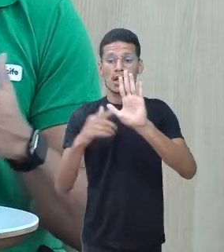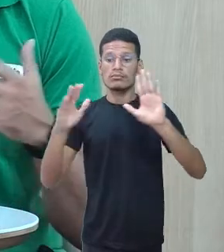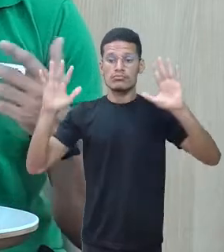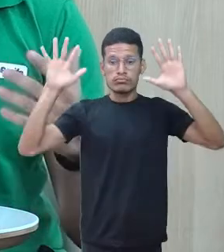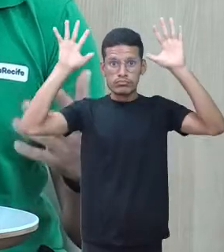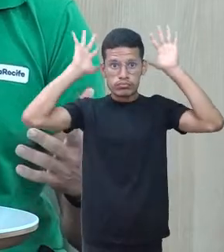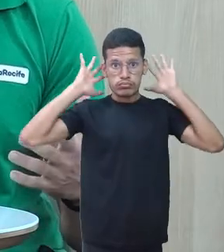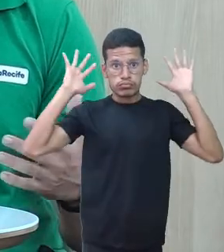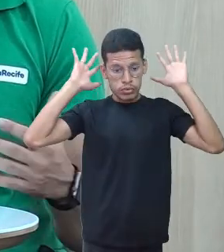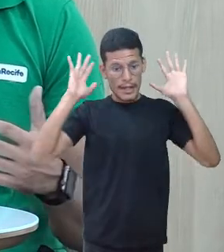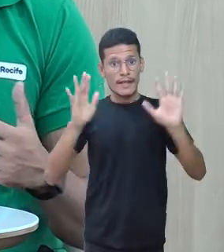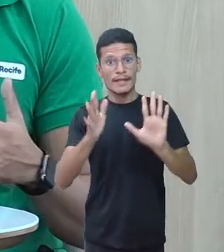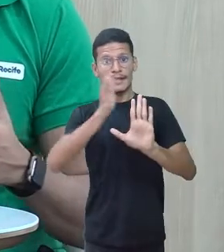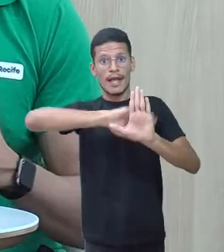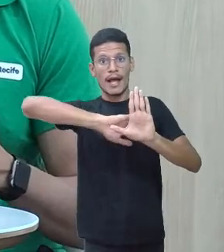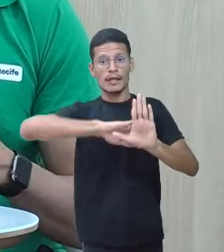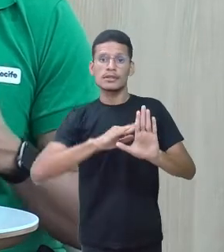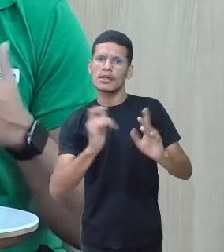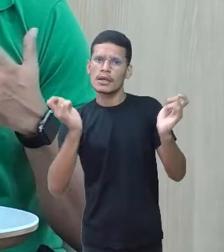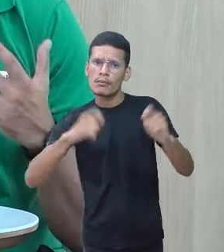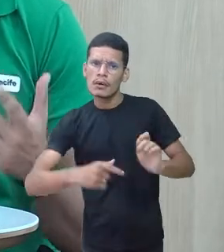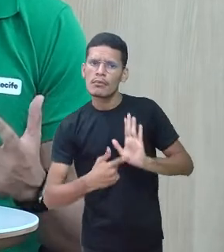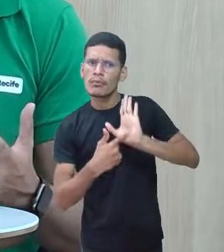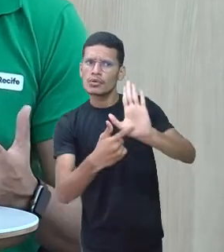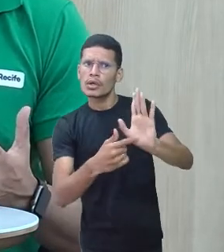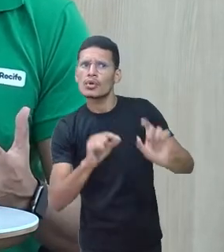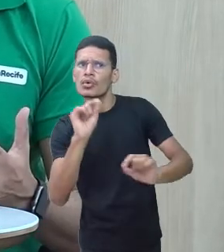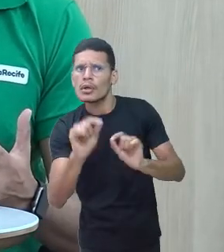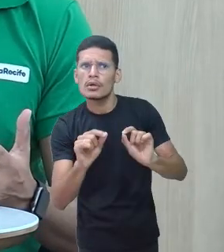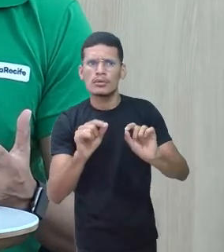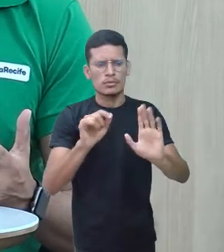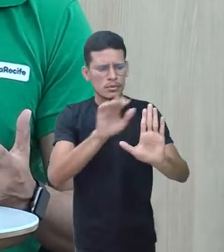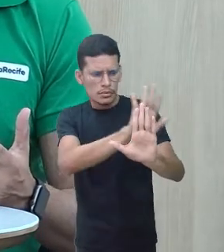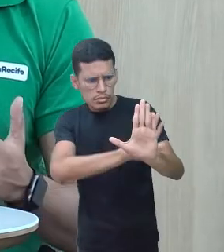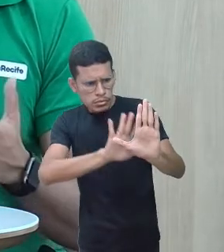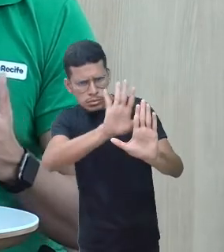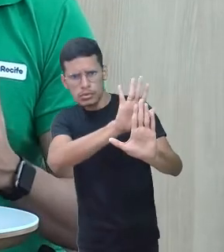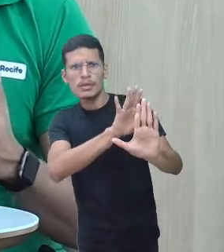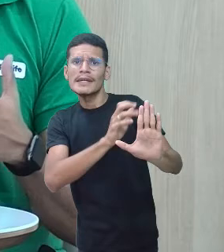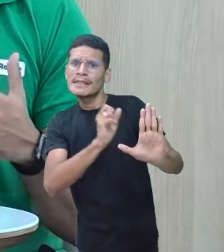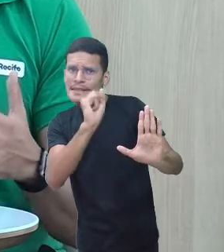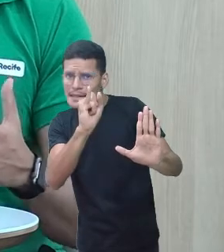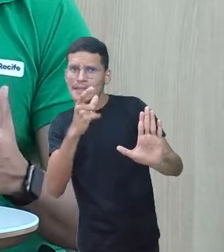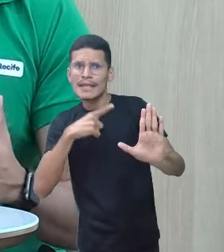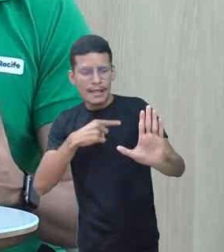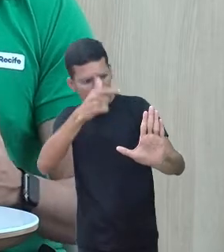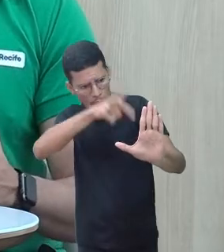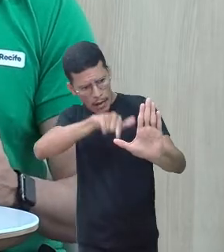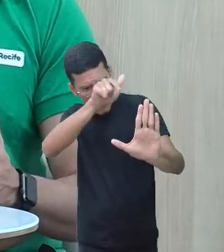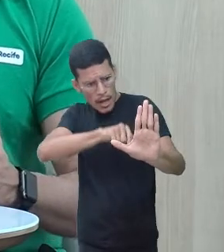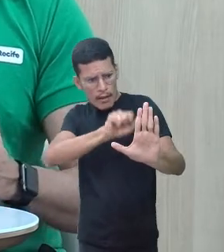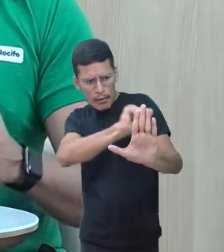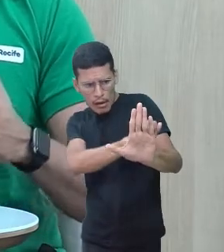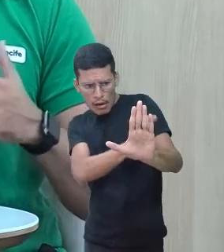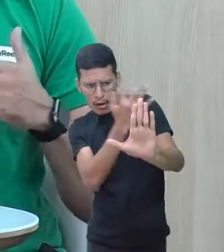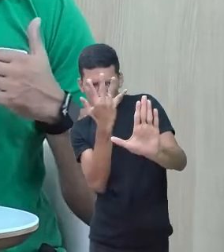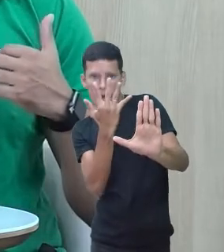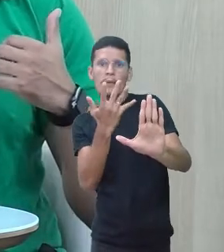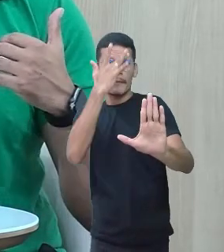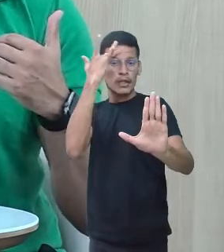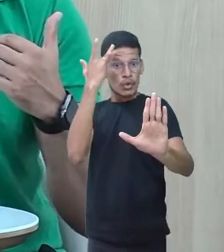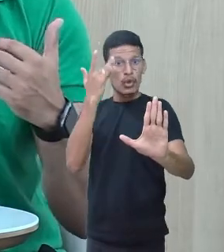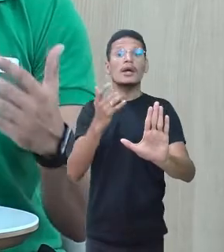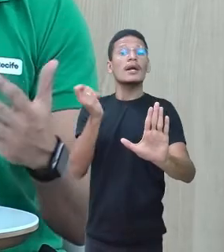gente quer mostrar uma paisagem, se tiver mais pessoas, né, para a gente mostrar, a gente precisa esticar o braço, a gente precisa ir mais